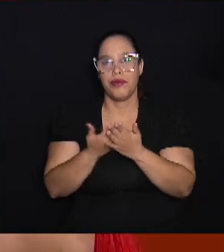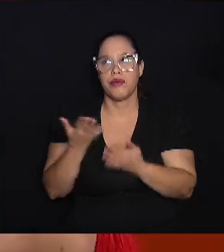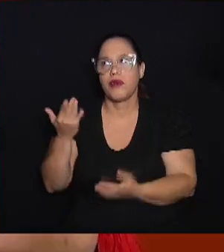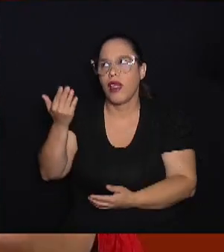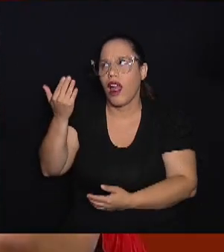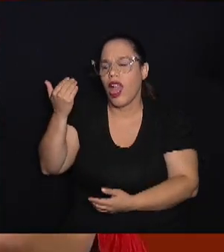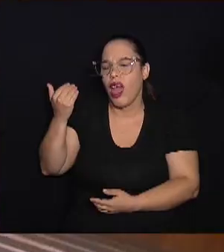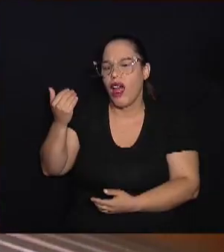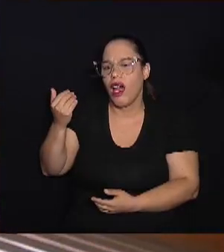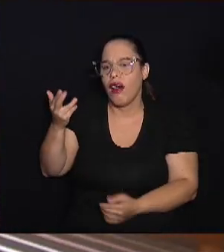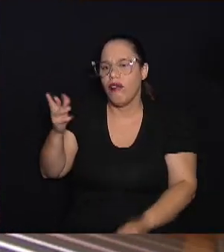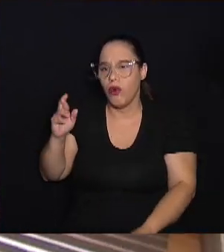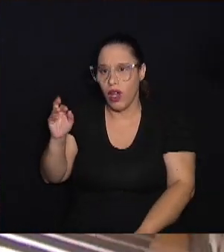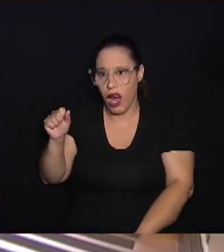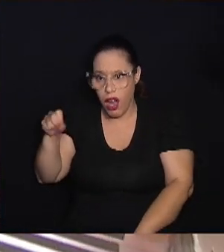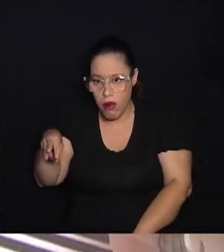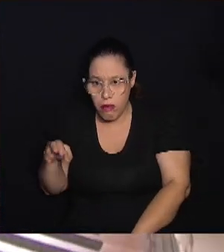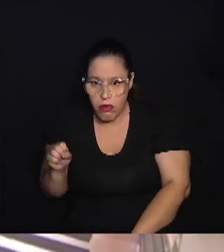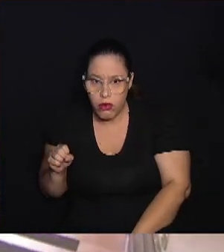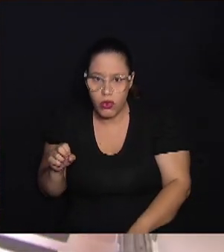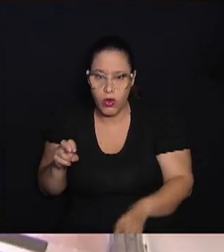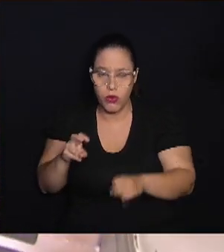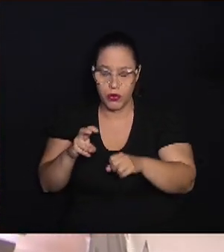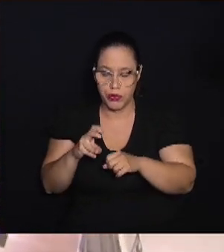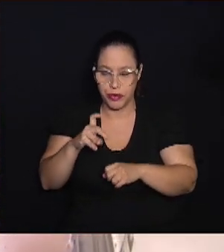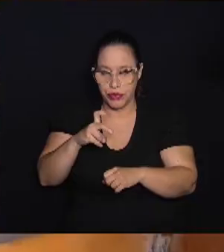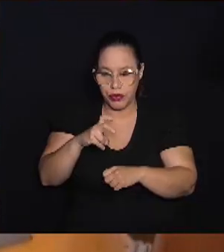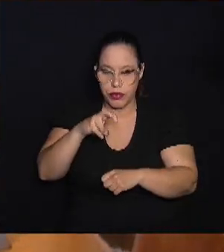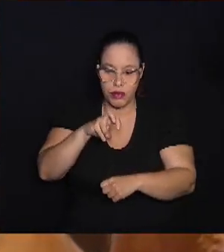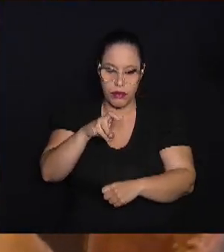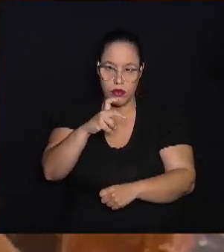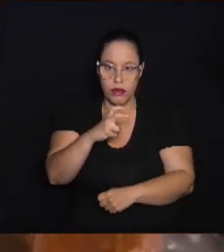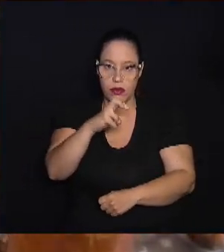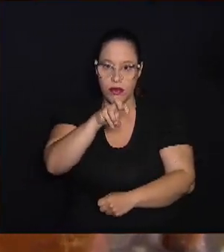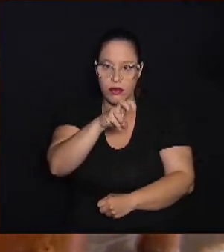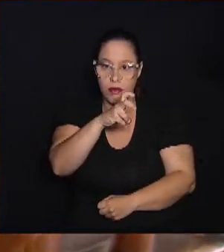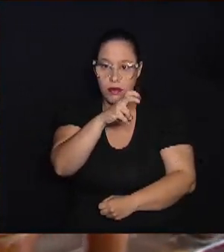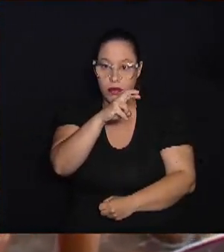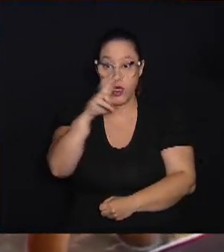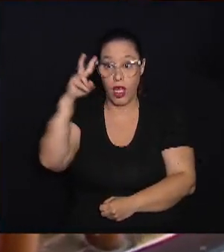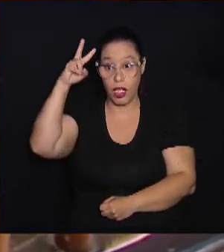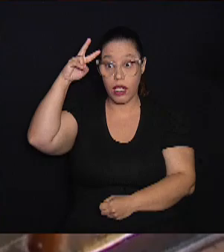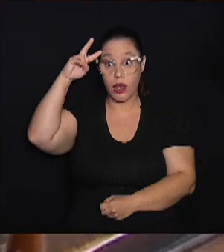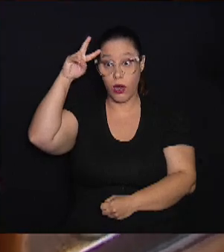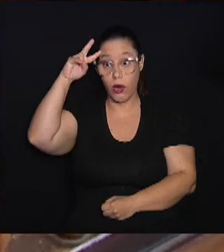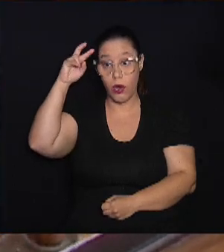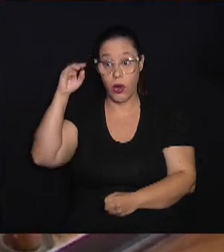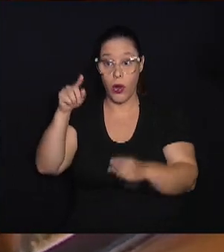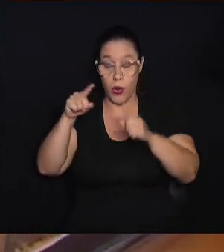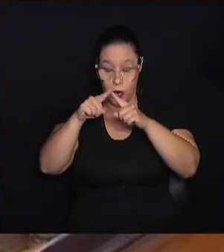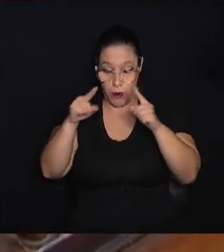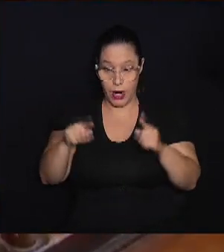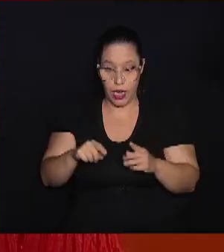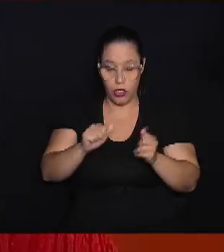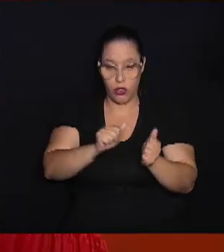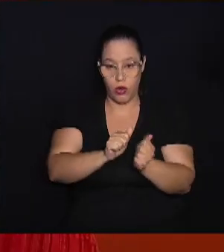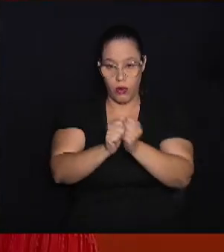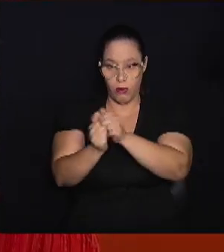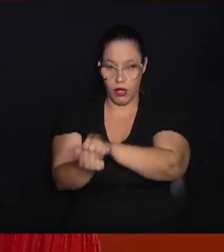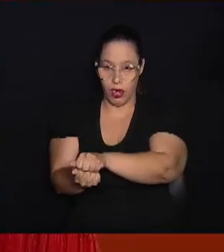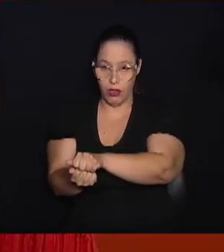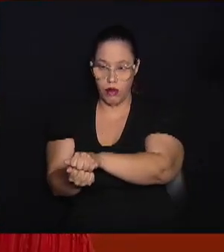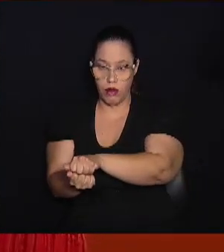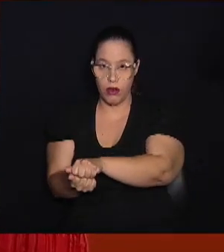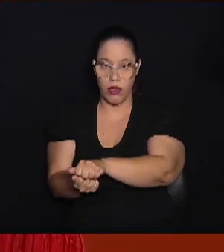do Ramos de Azevedo. As escadas, né, que é histórica. O prédio já foi tombado também, né? Lá fora também nós